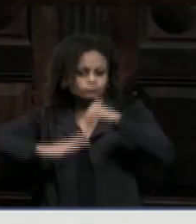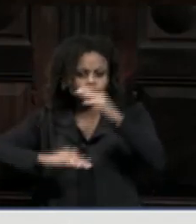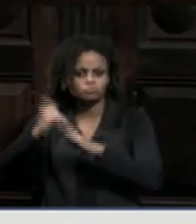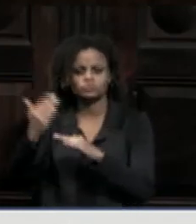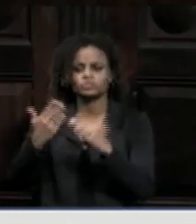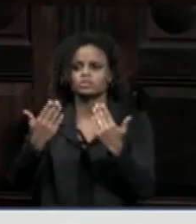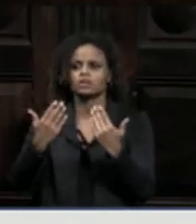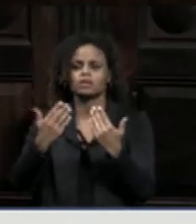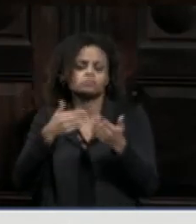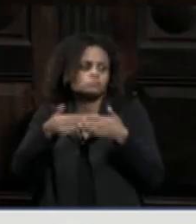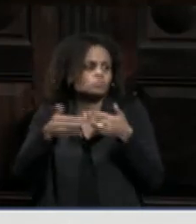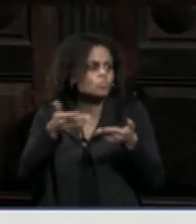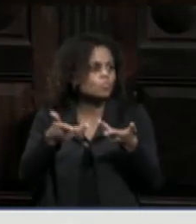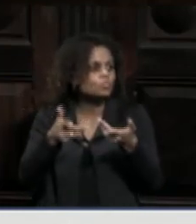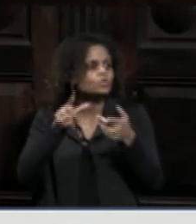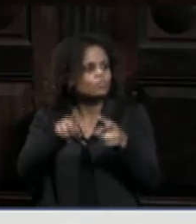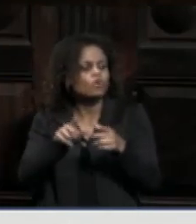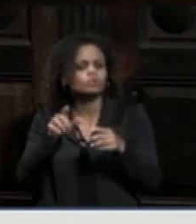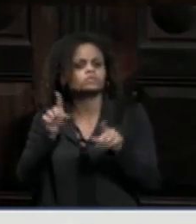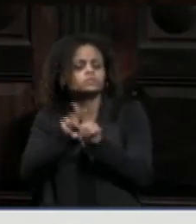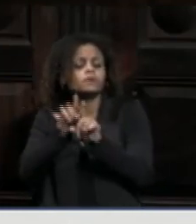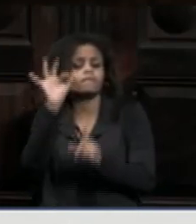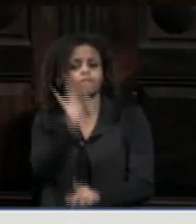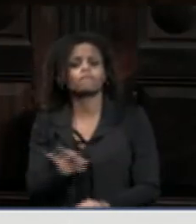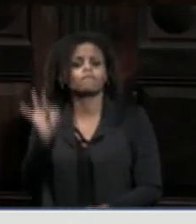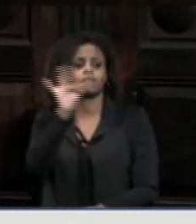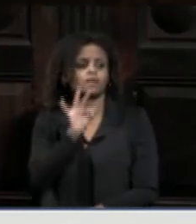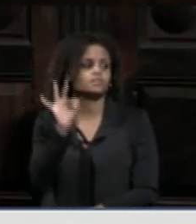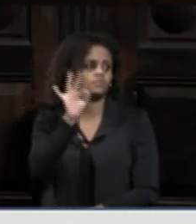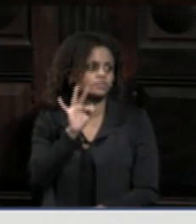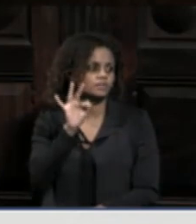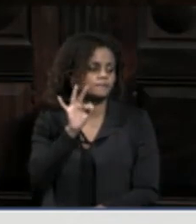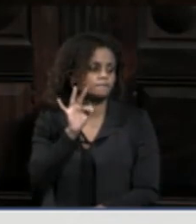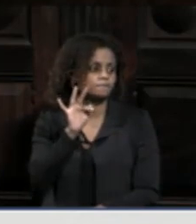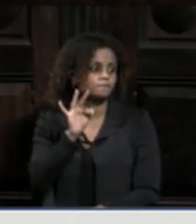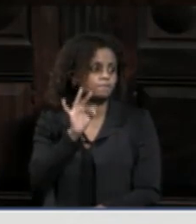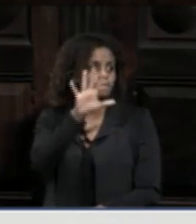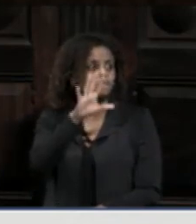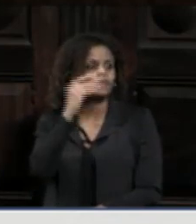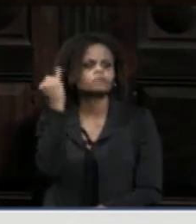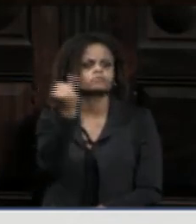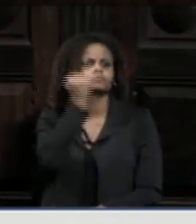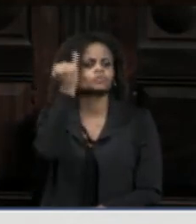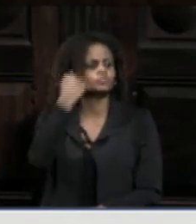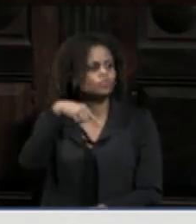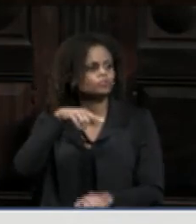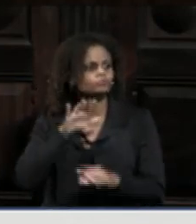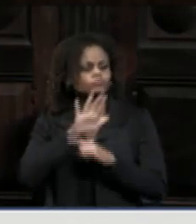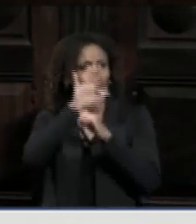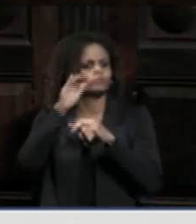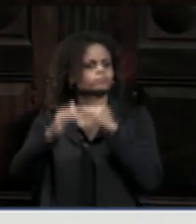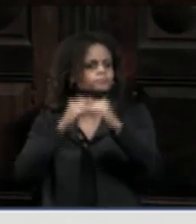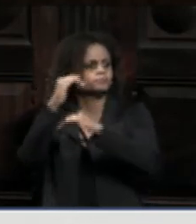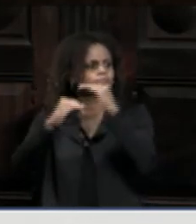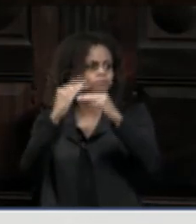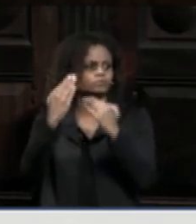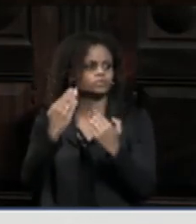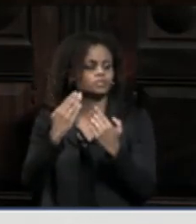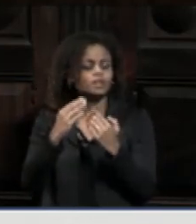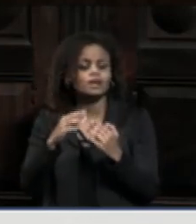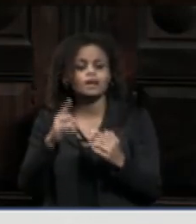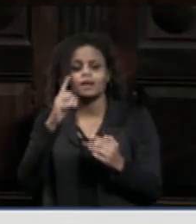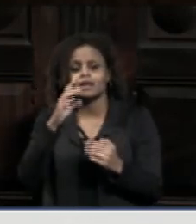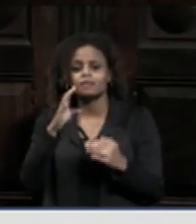caráter inicial, sejam elas até em nível superior, como já faz em algumas unidades. Mas temos que recuperar a sua vocação